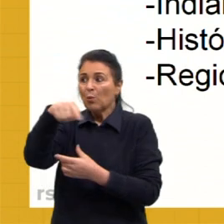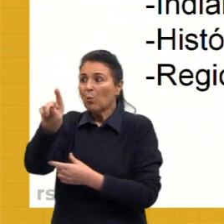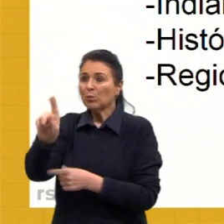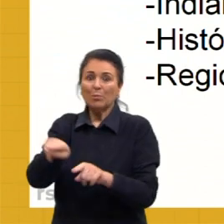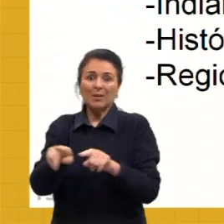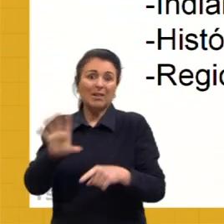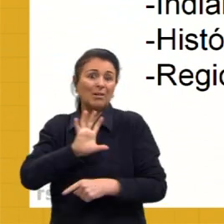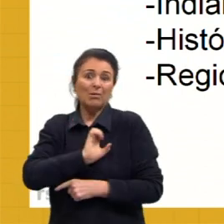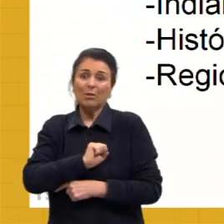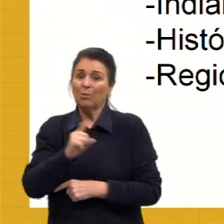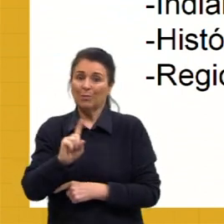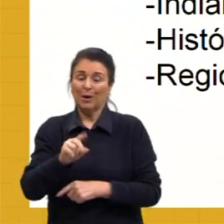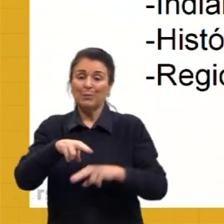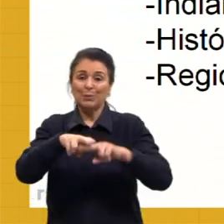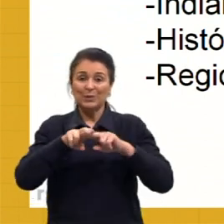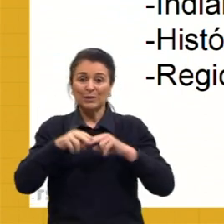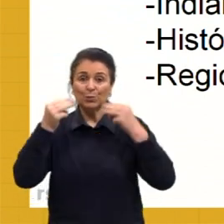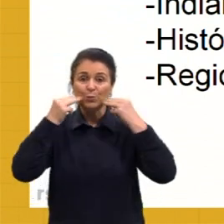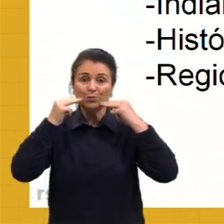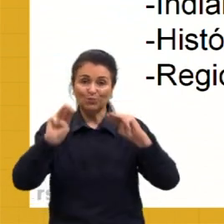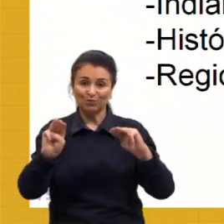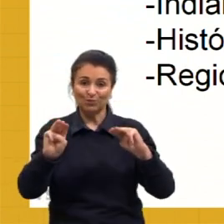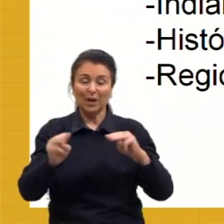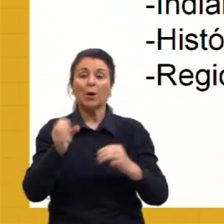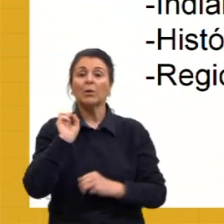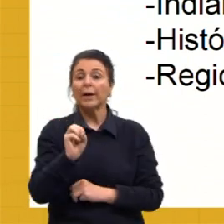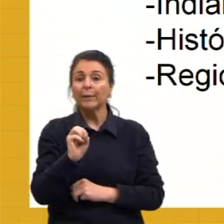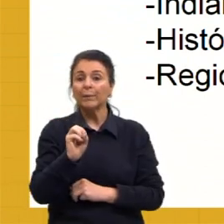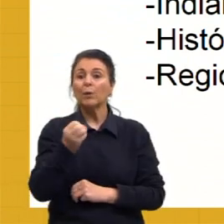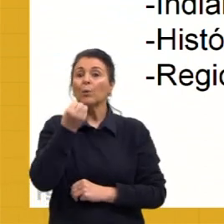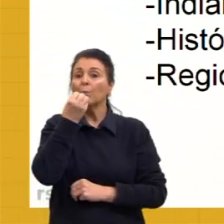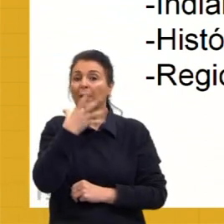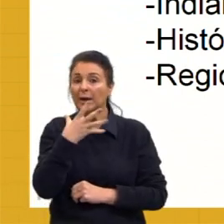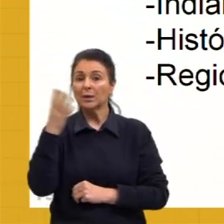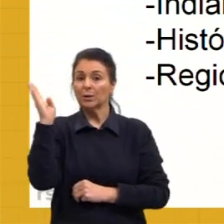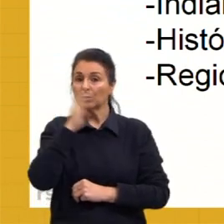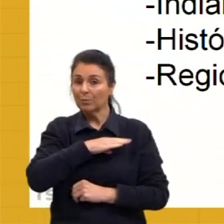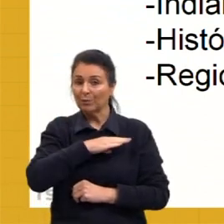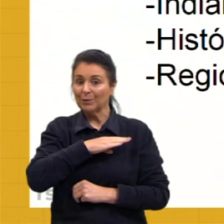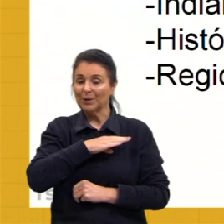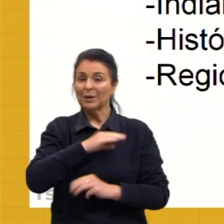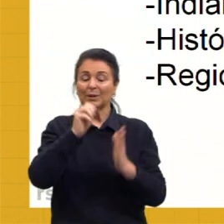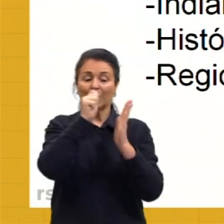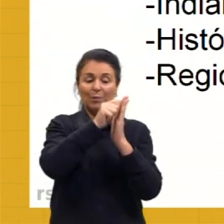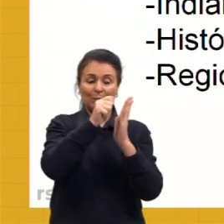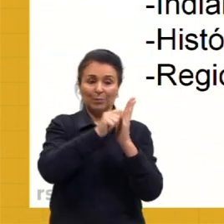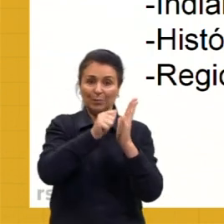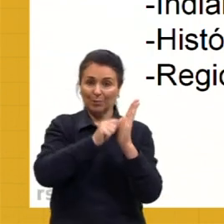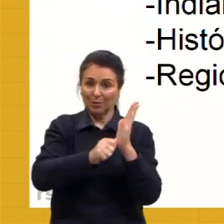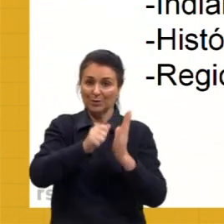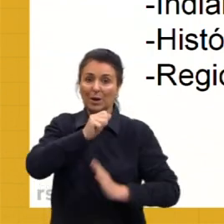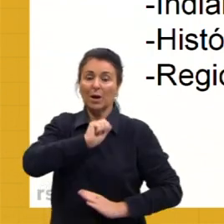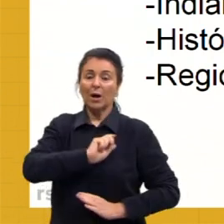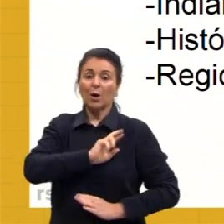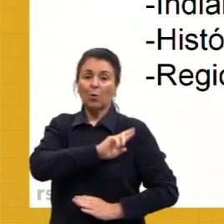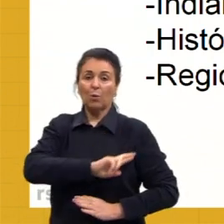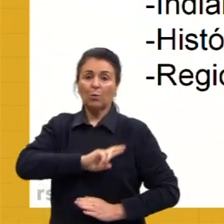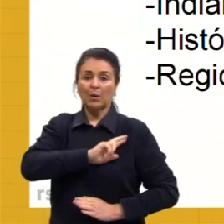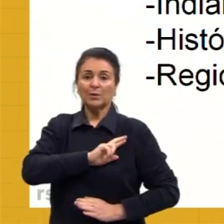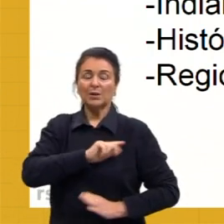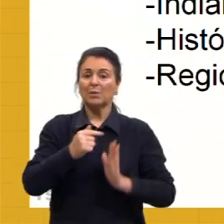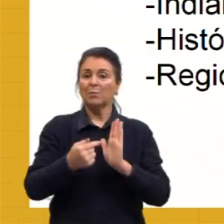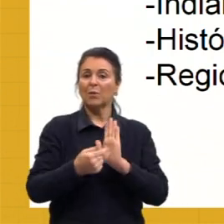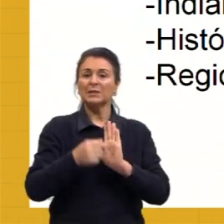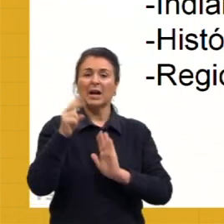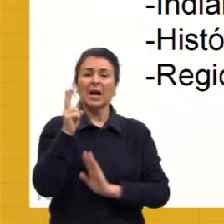disse que isso né o maniqueísmo eu bem contra o mal então a prosa romântica trouxe para os dias atuais também essa questão da novela